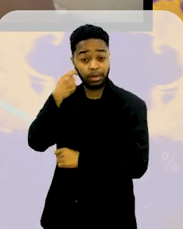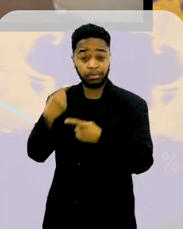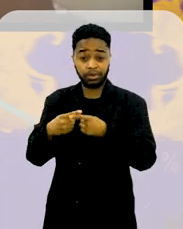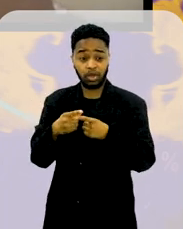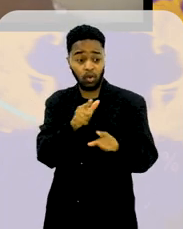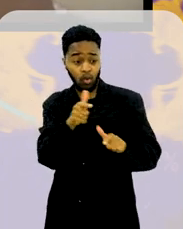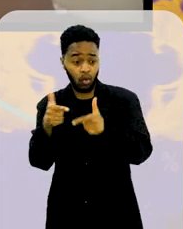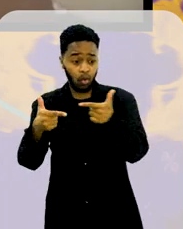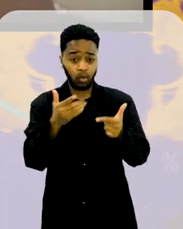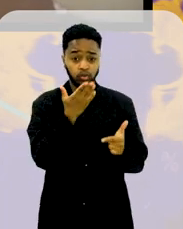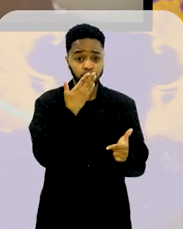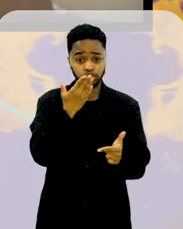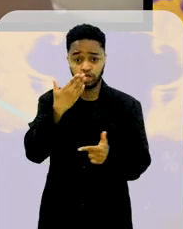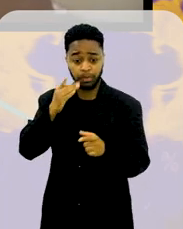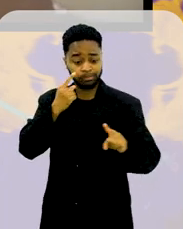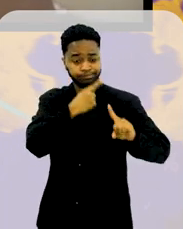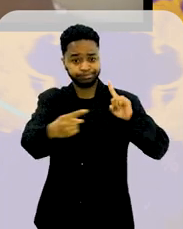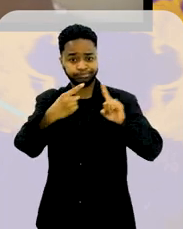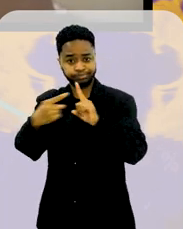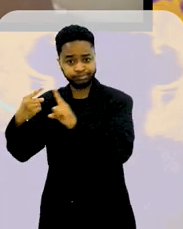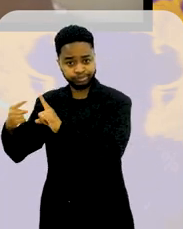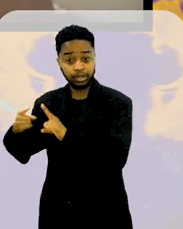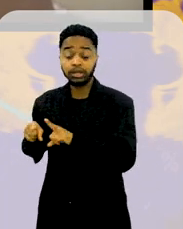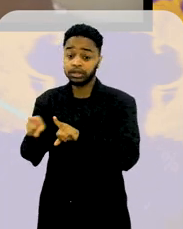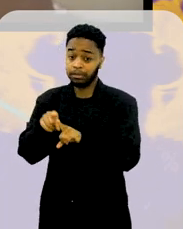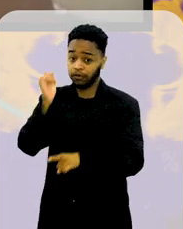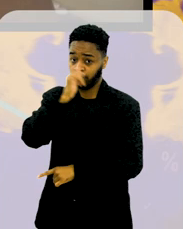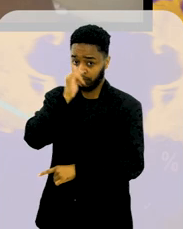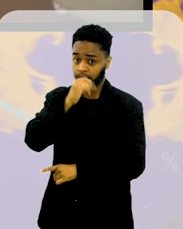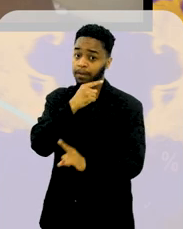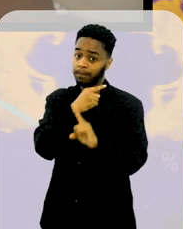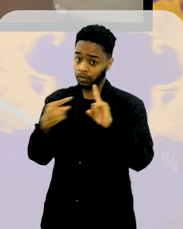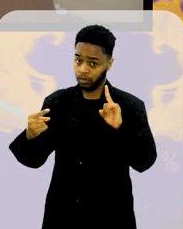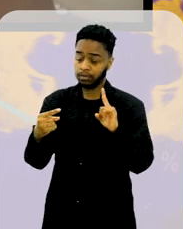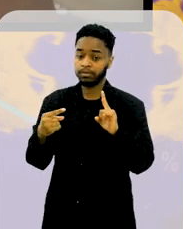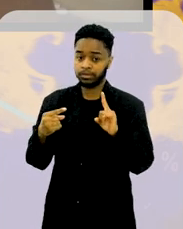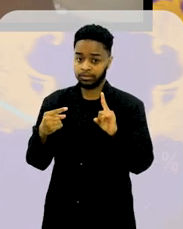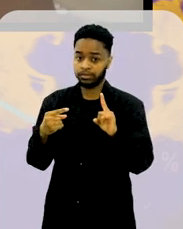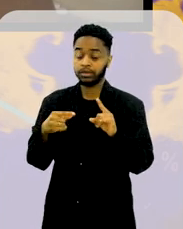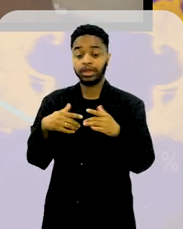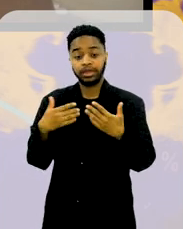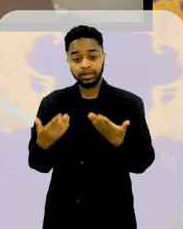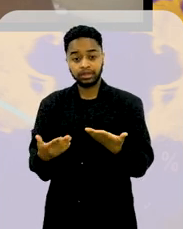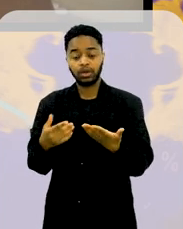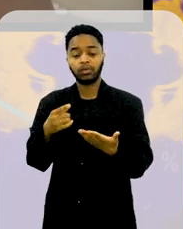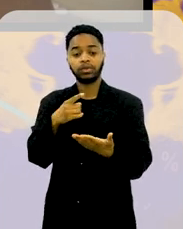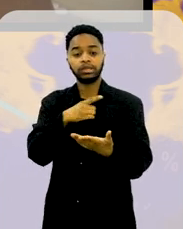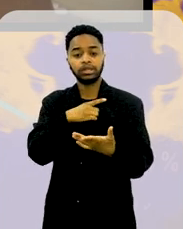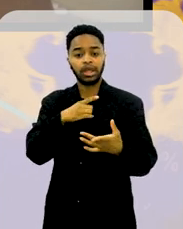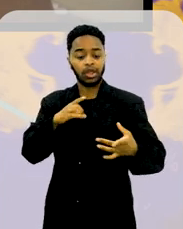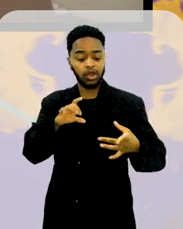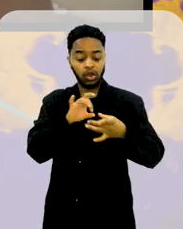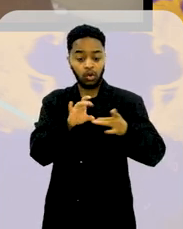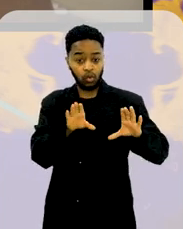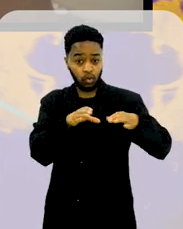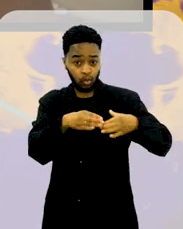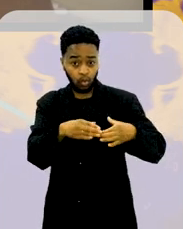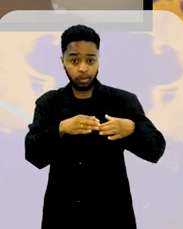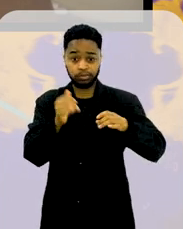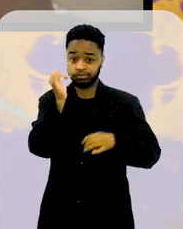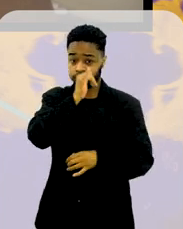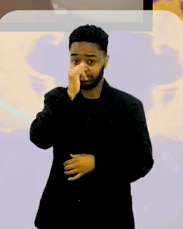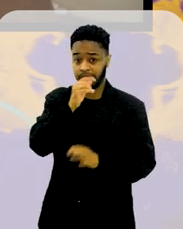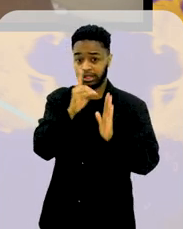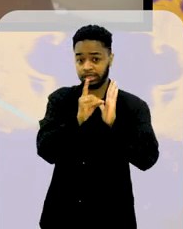que foram vetados à época pelos clubes dentre eles o Fluminense da aristocracia tricolor da